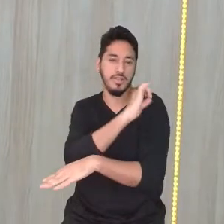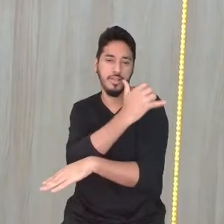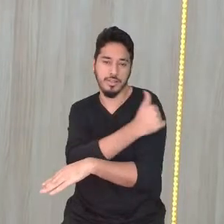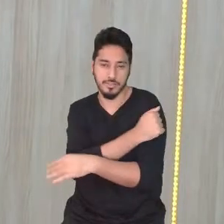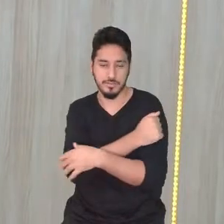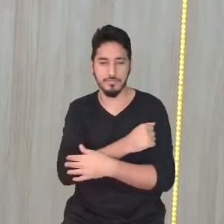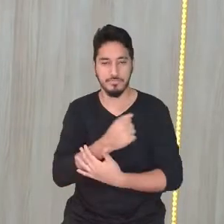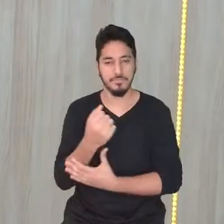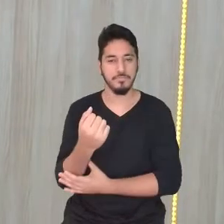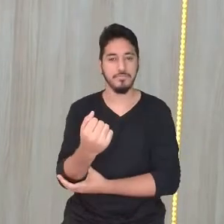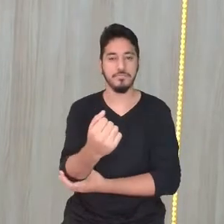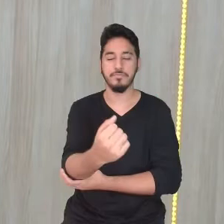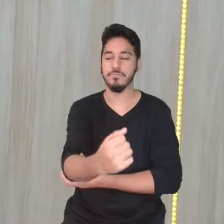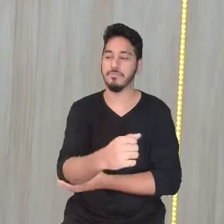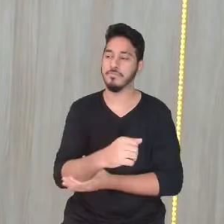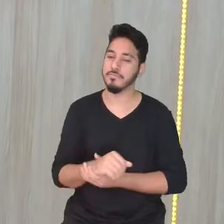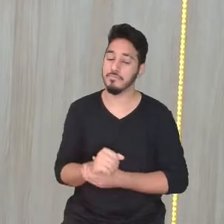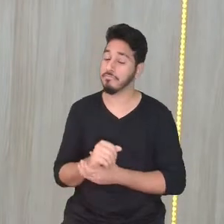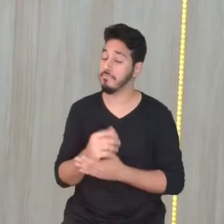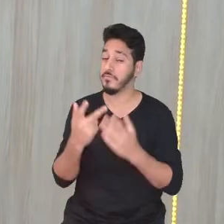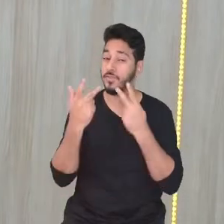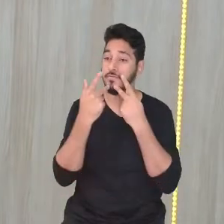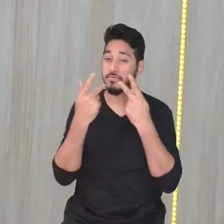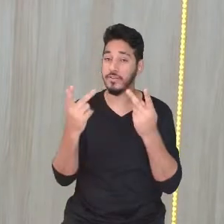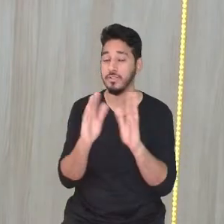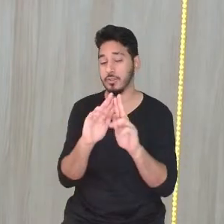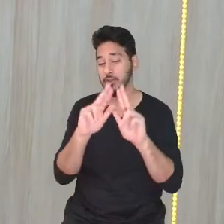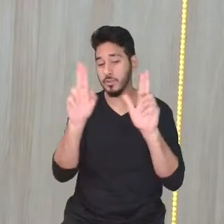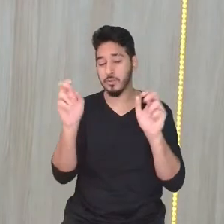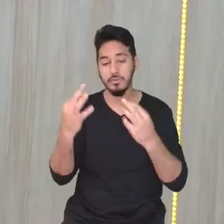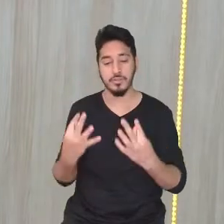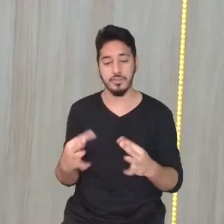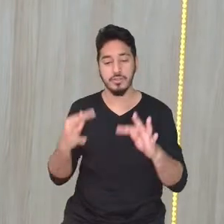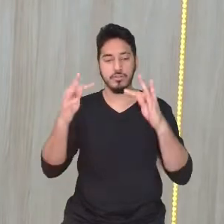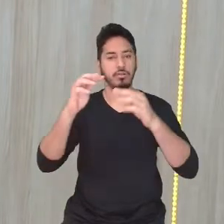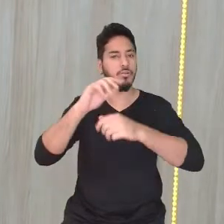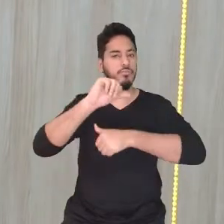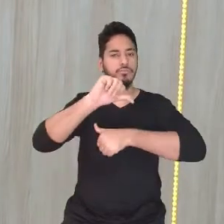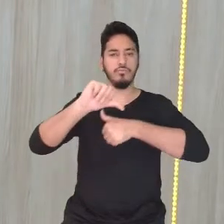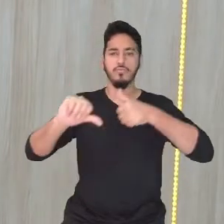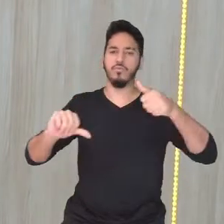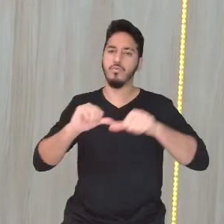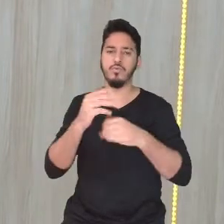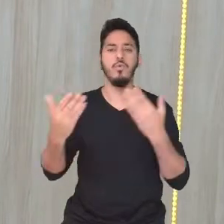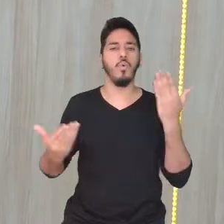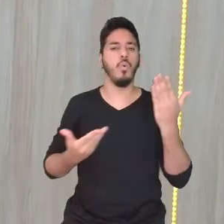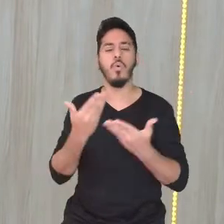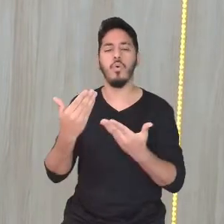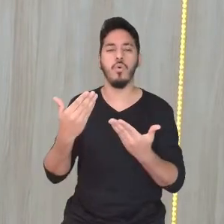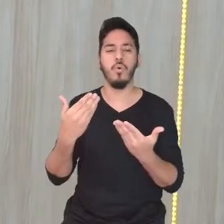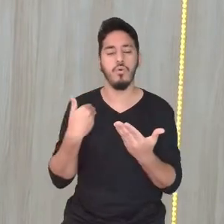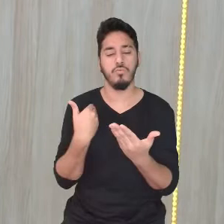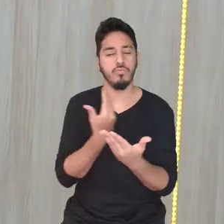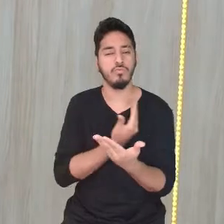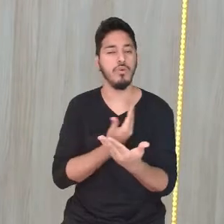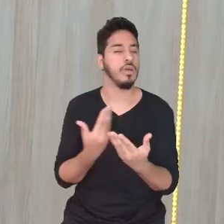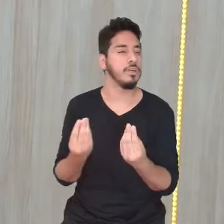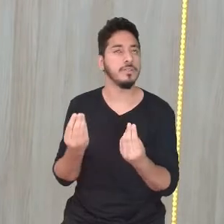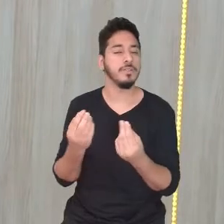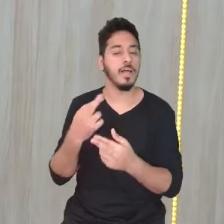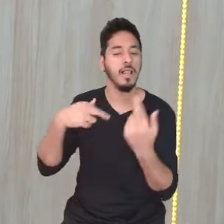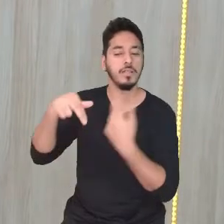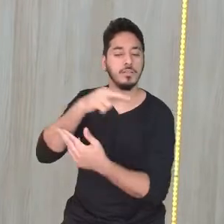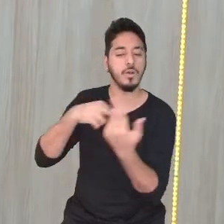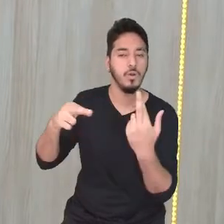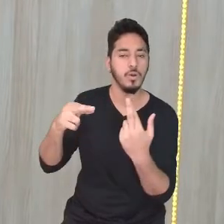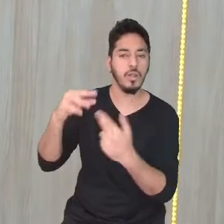tá? Então, falar da tecnologia é falar que ela mudou a forma como a gente se relaciona, como a gente aprende, como